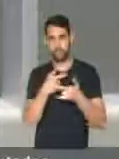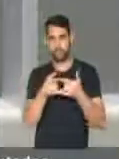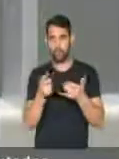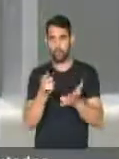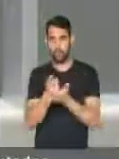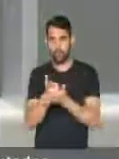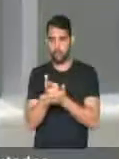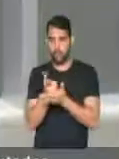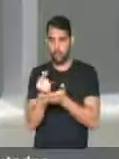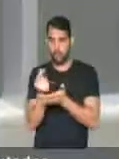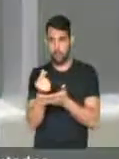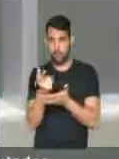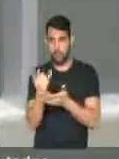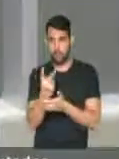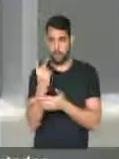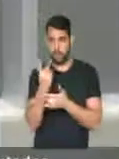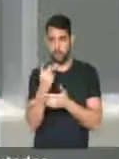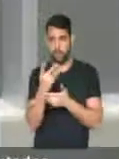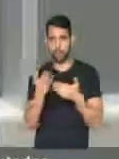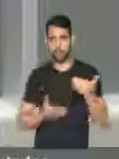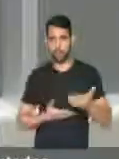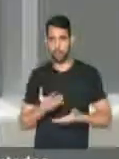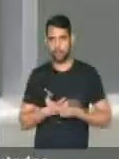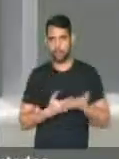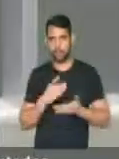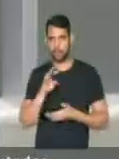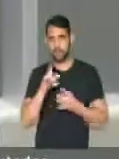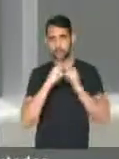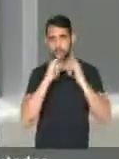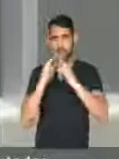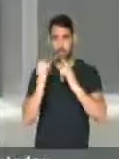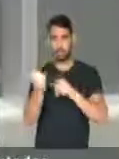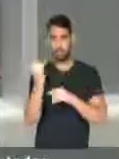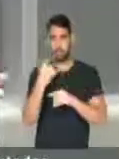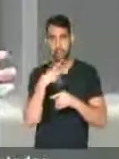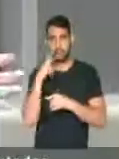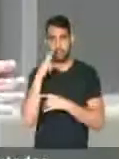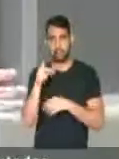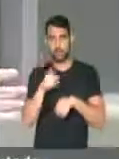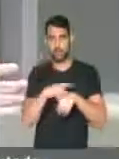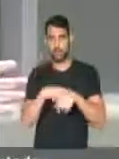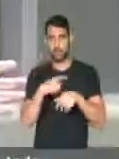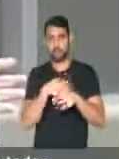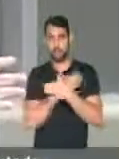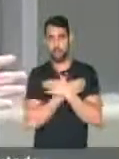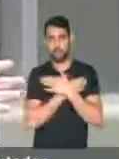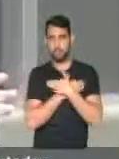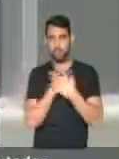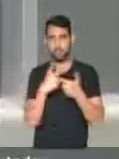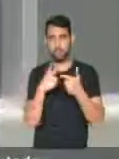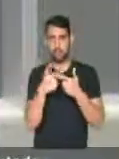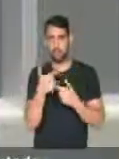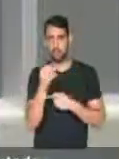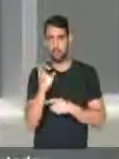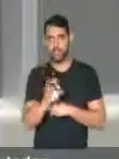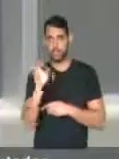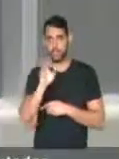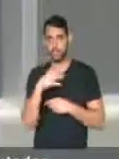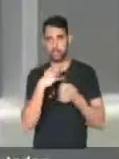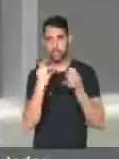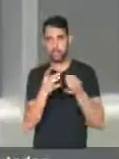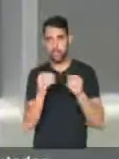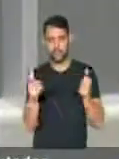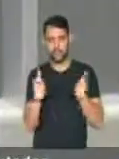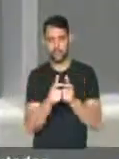é essas tarifas dos feirantes sem para tanto que ele visse uma mentalidade de desemprego 60%